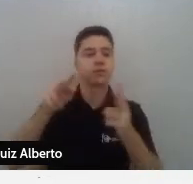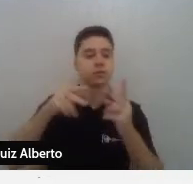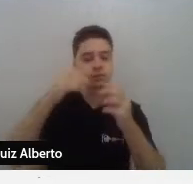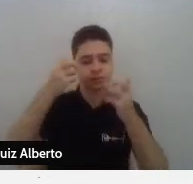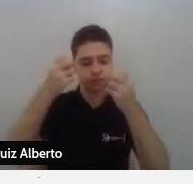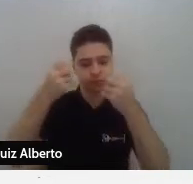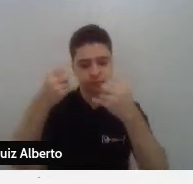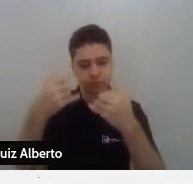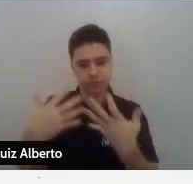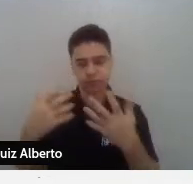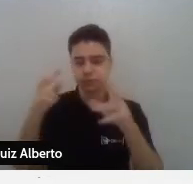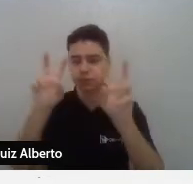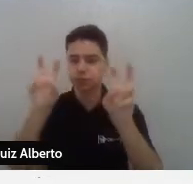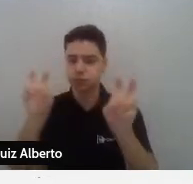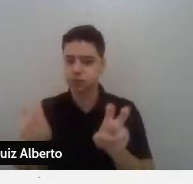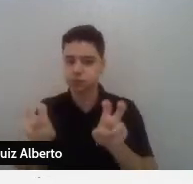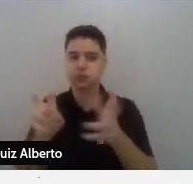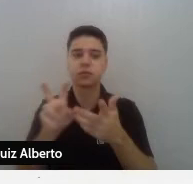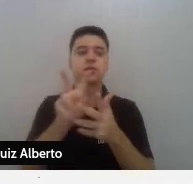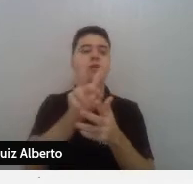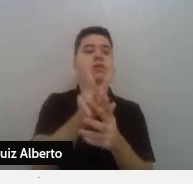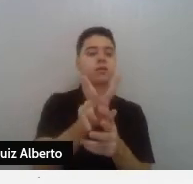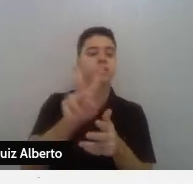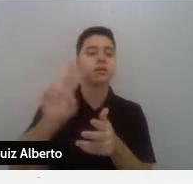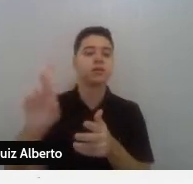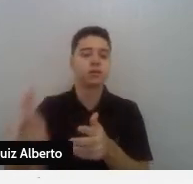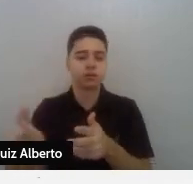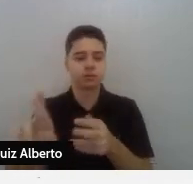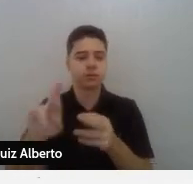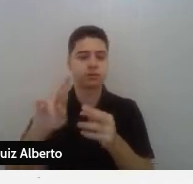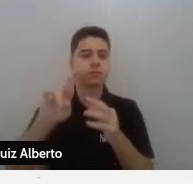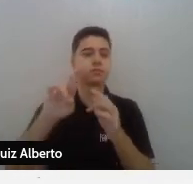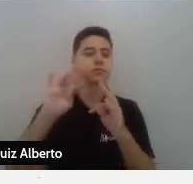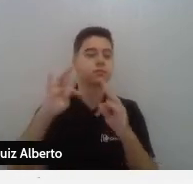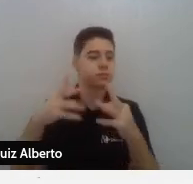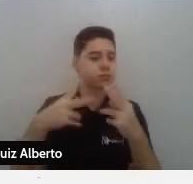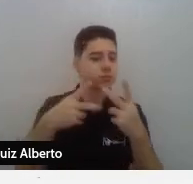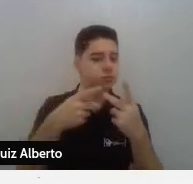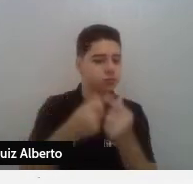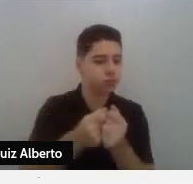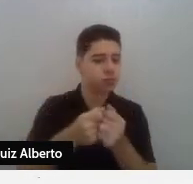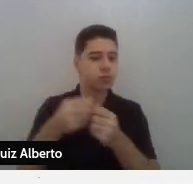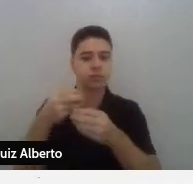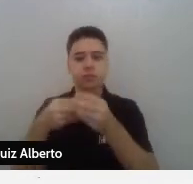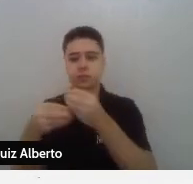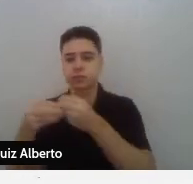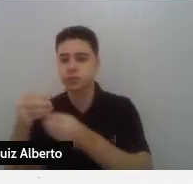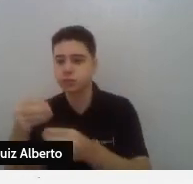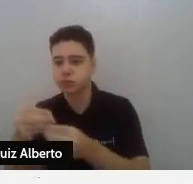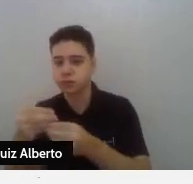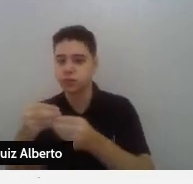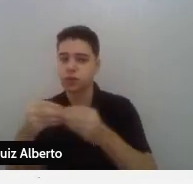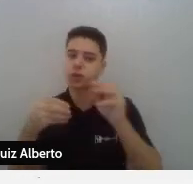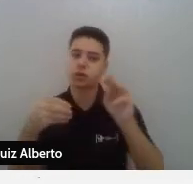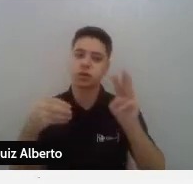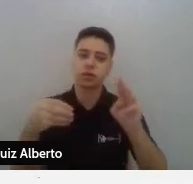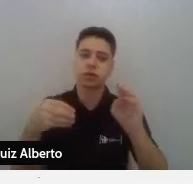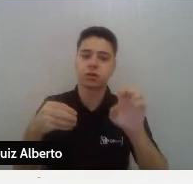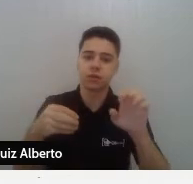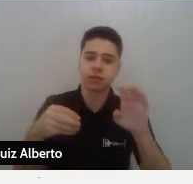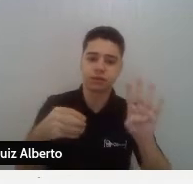tanto de realidade virtual, realidade aumentada, realidade mista e Web